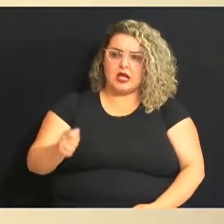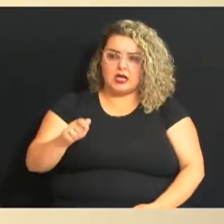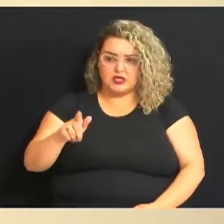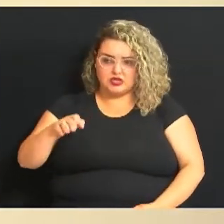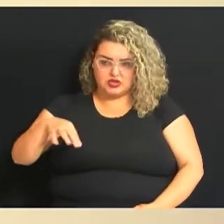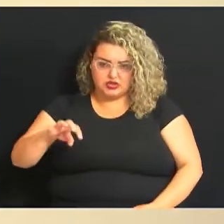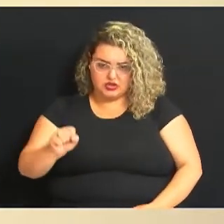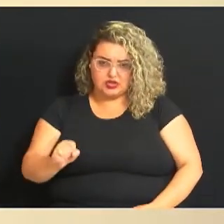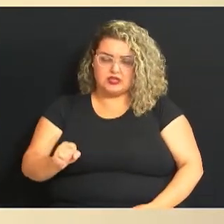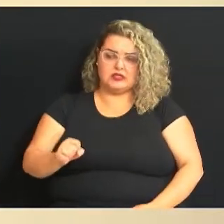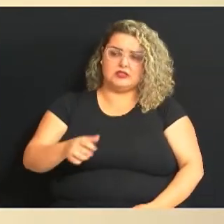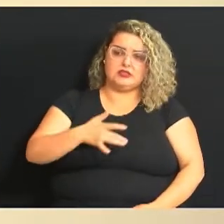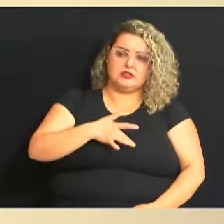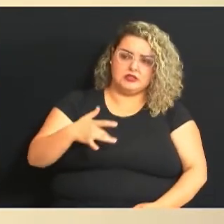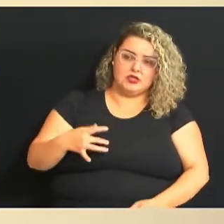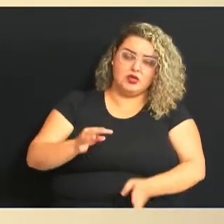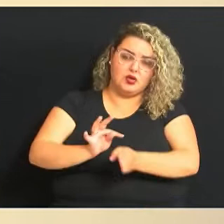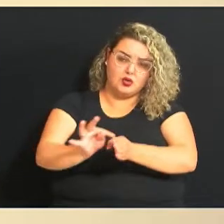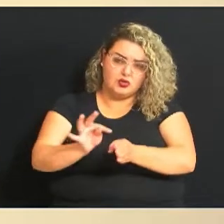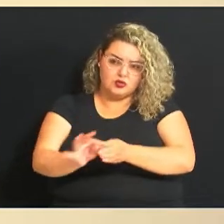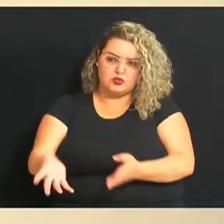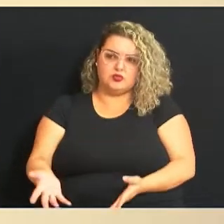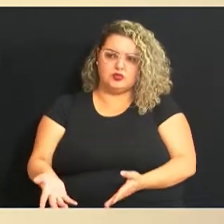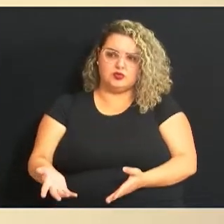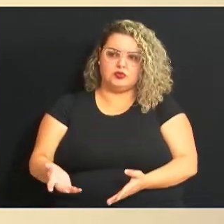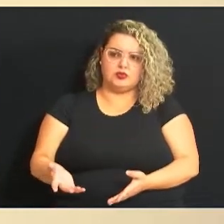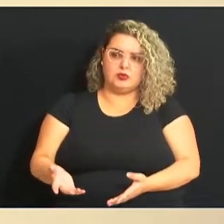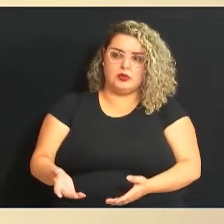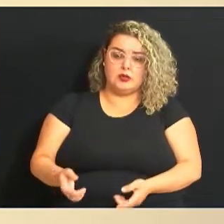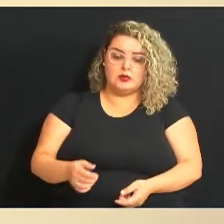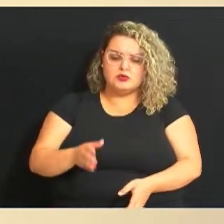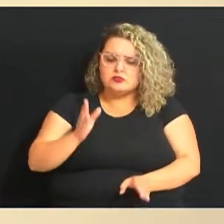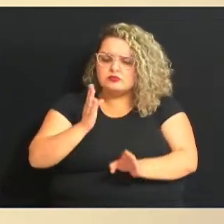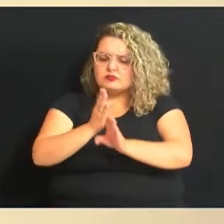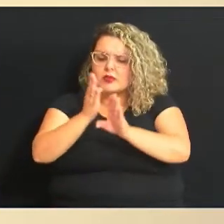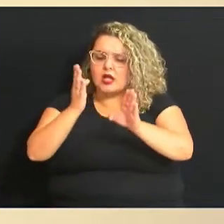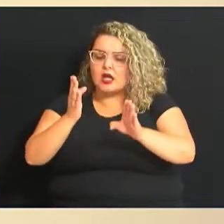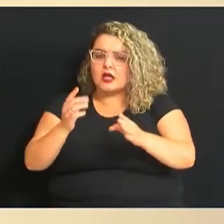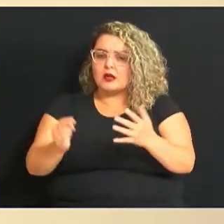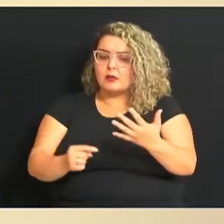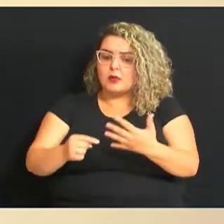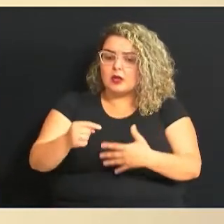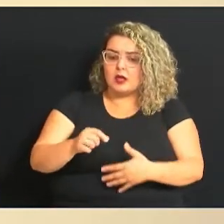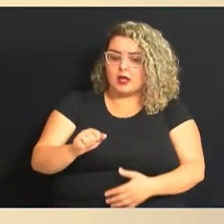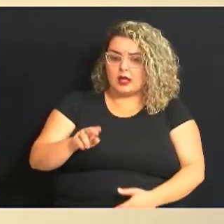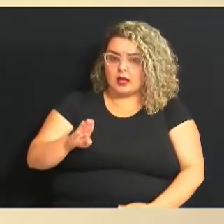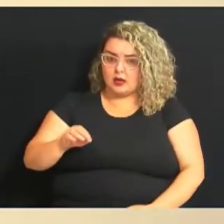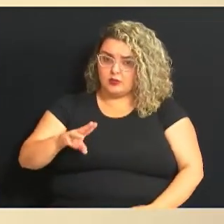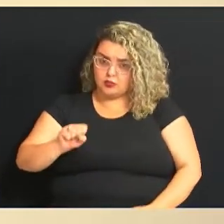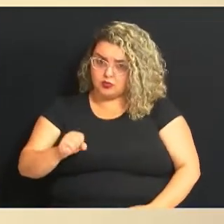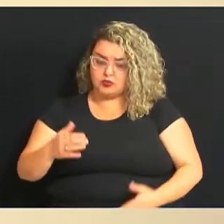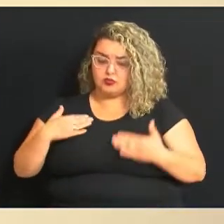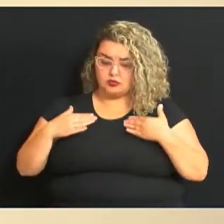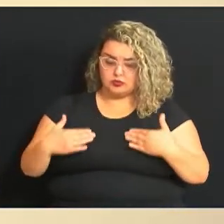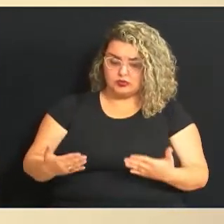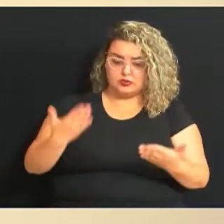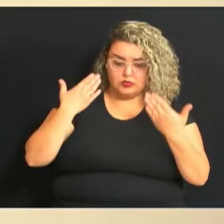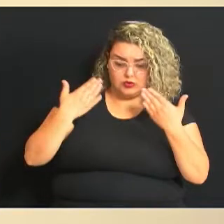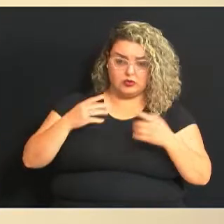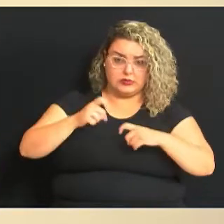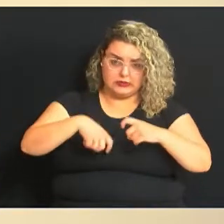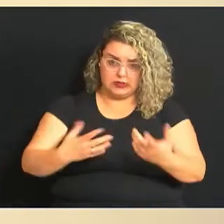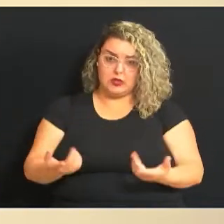conselheiros tutelares no intuito de identificar indícios de abuso físico, sexual, psicológico contra as